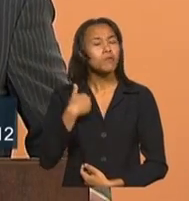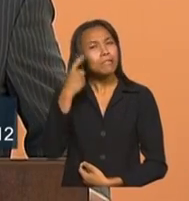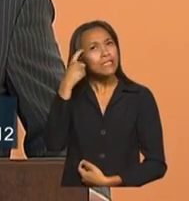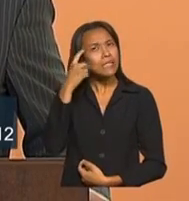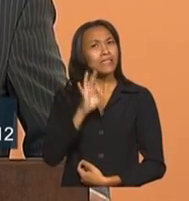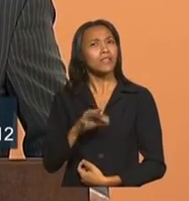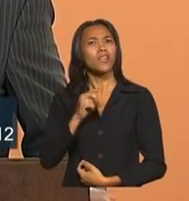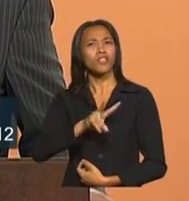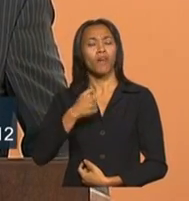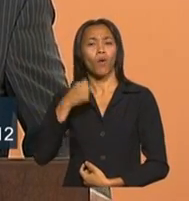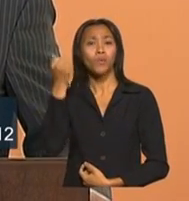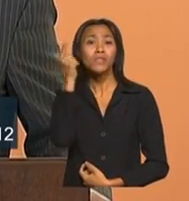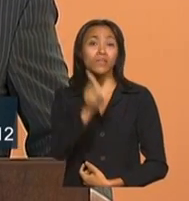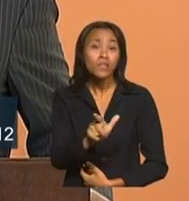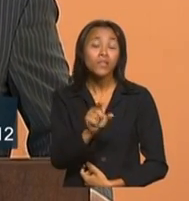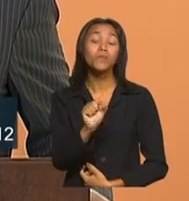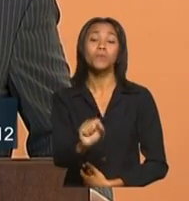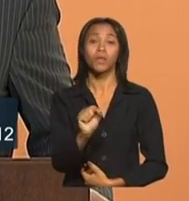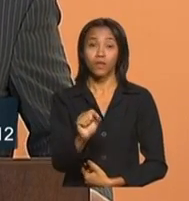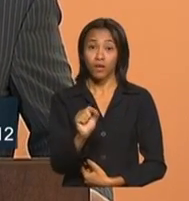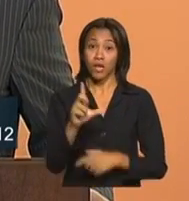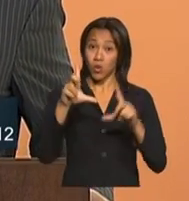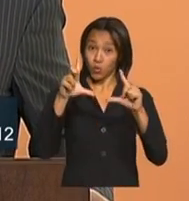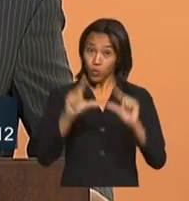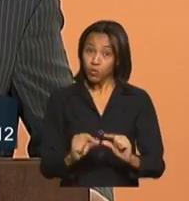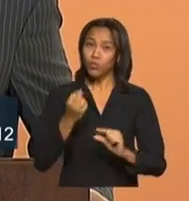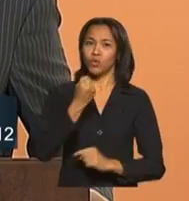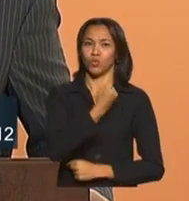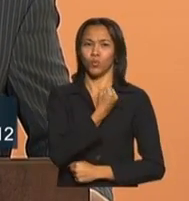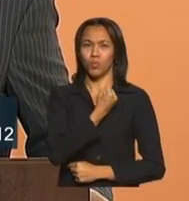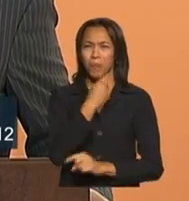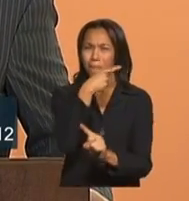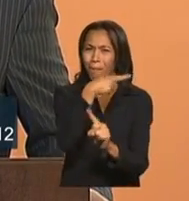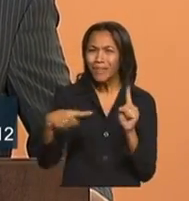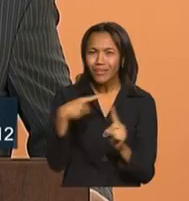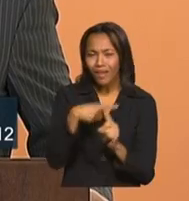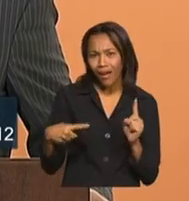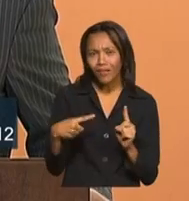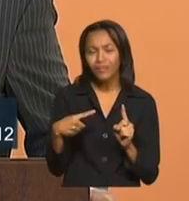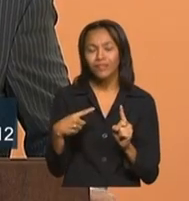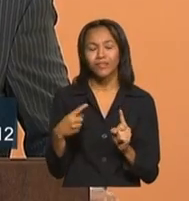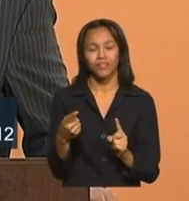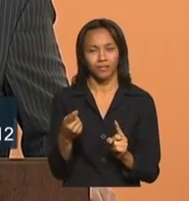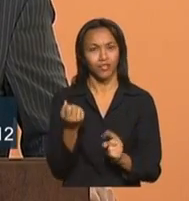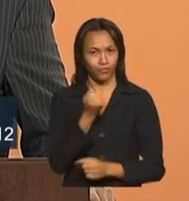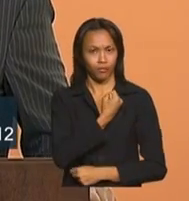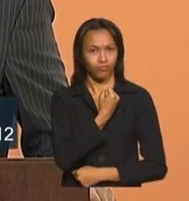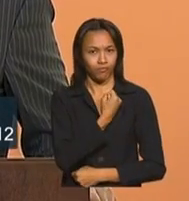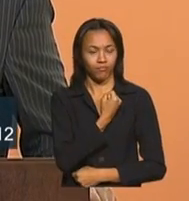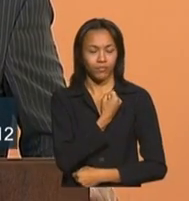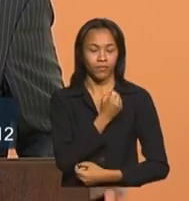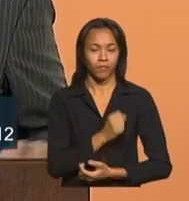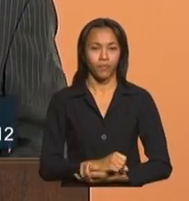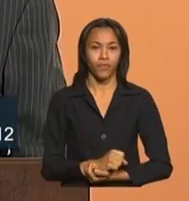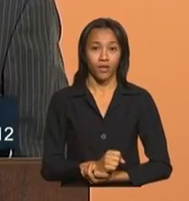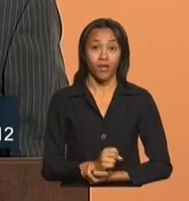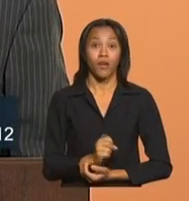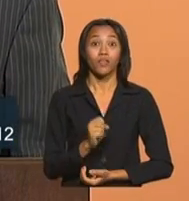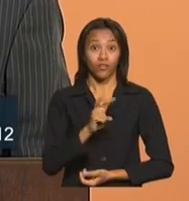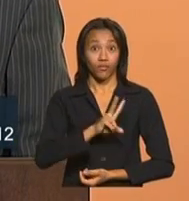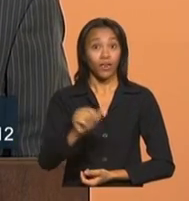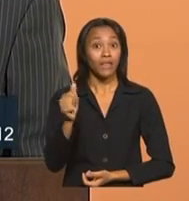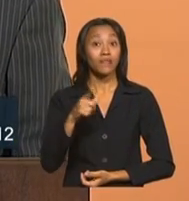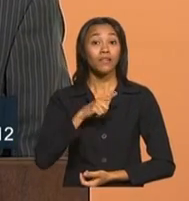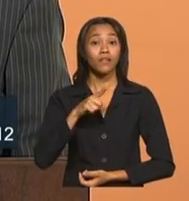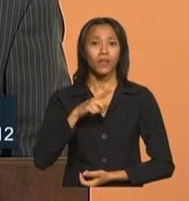que iremos alcançar, a redução à metade desse índice, a consequência